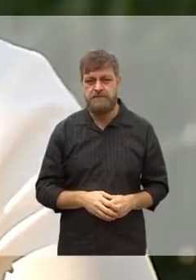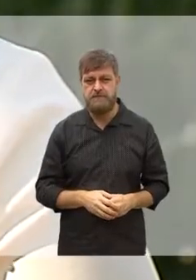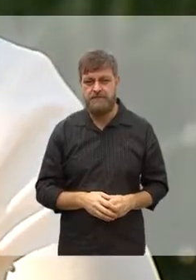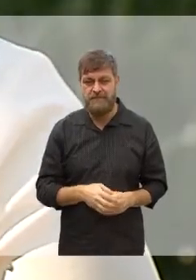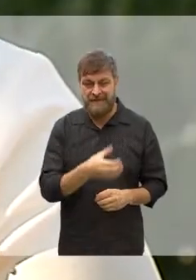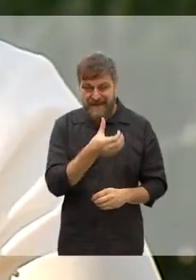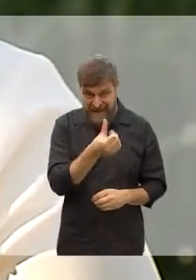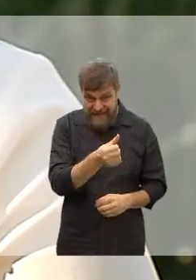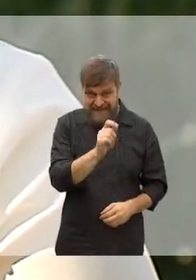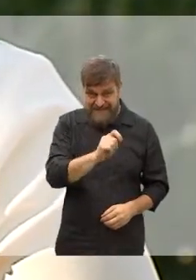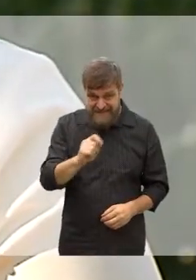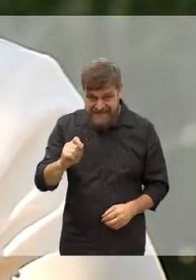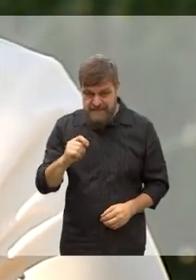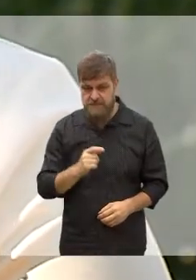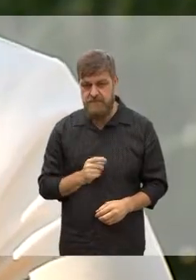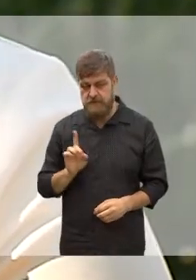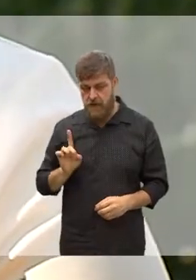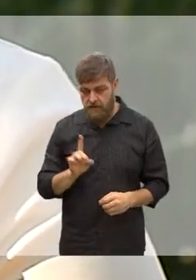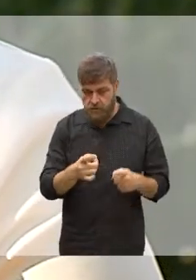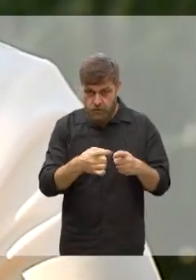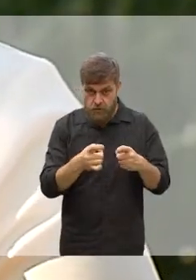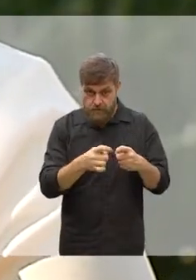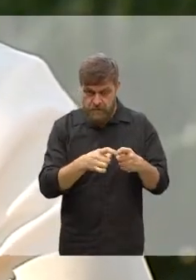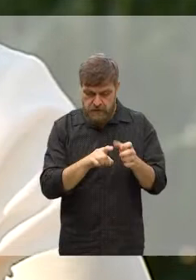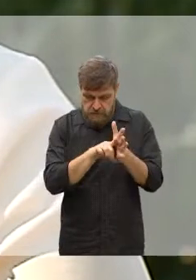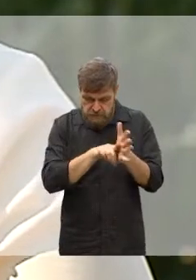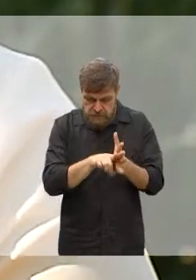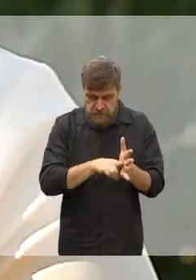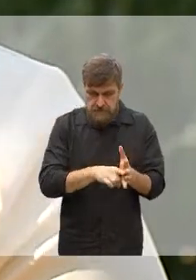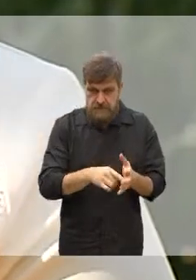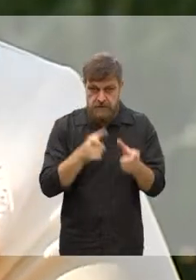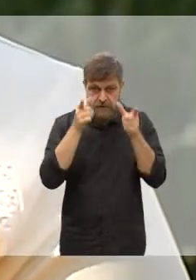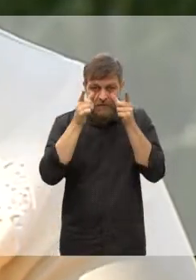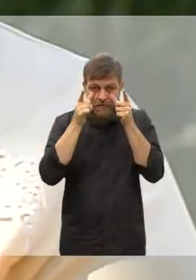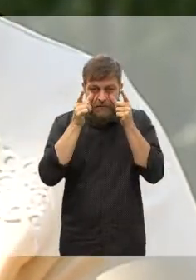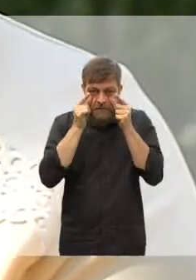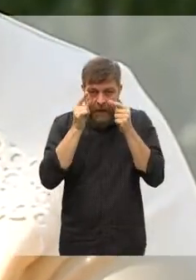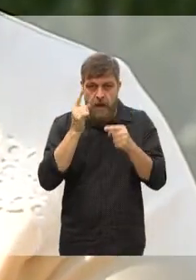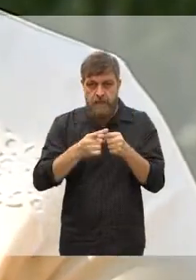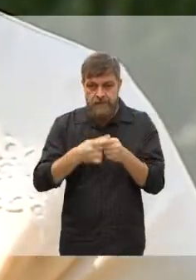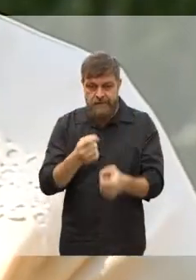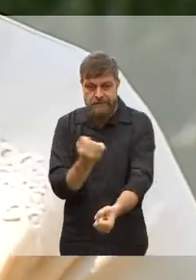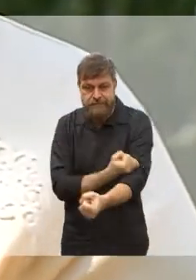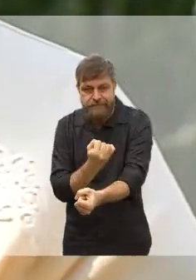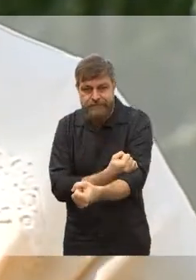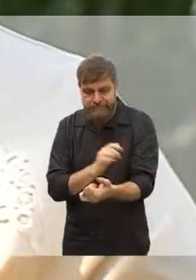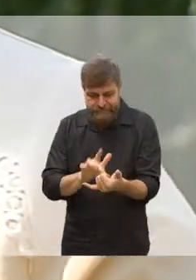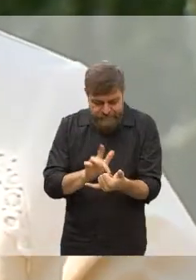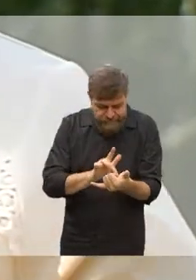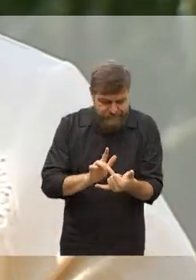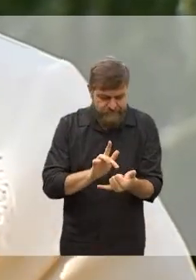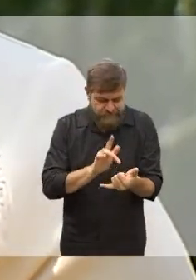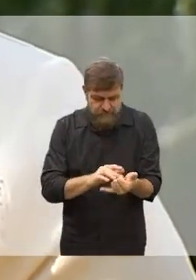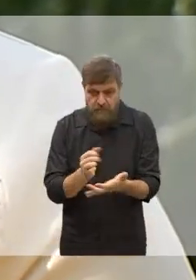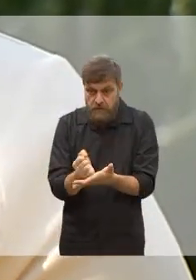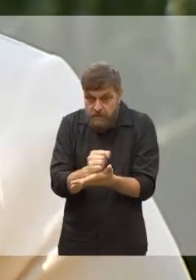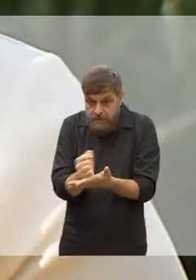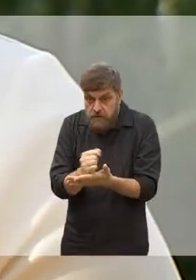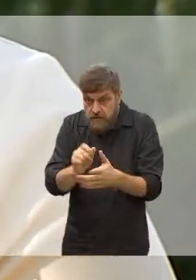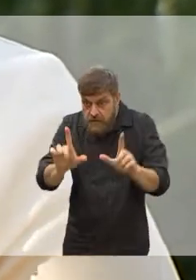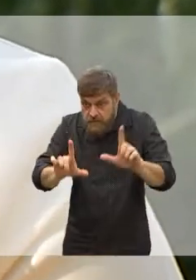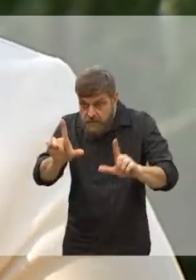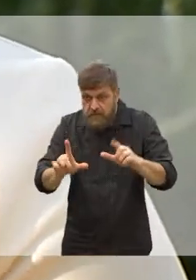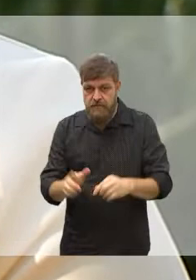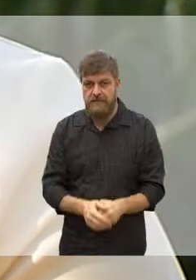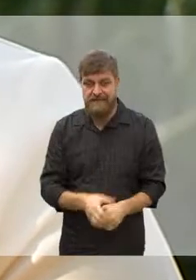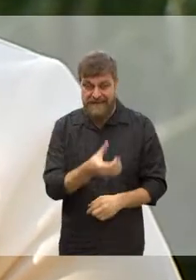cada 6 meses, aproximadamente, o grau dele sobe, por causa do uso do celular ou videogame, mas a